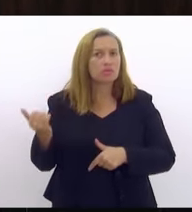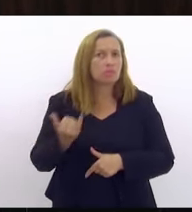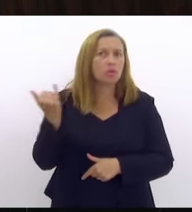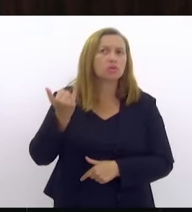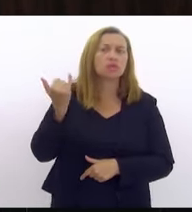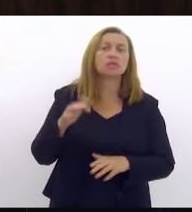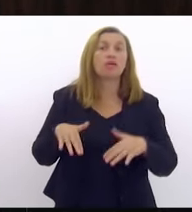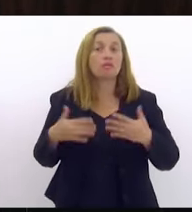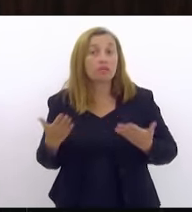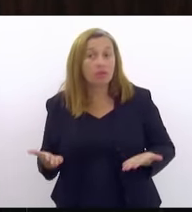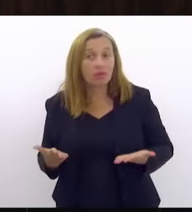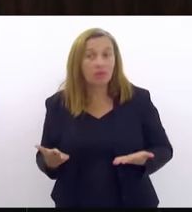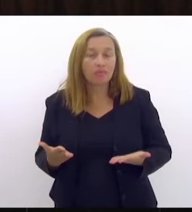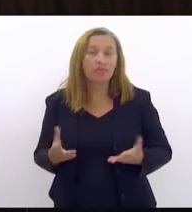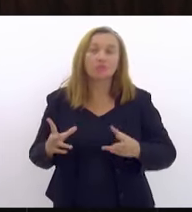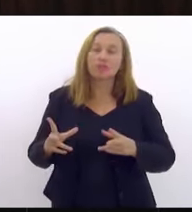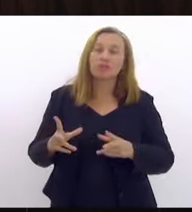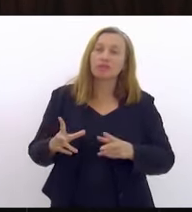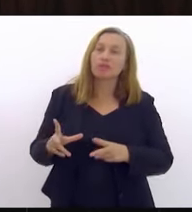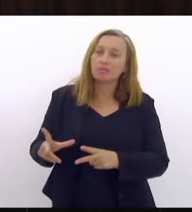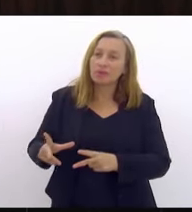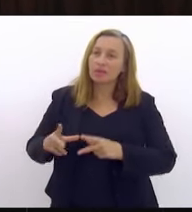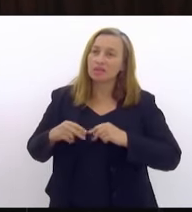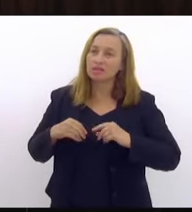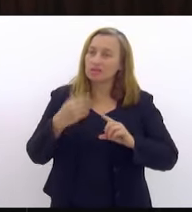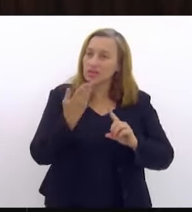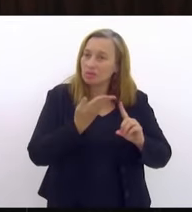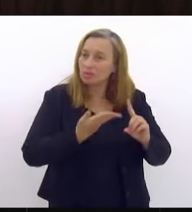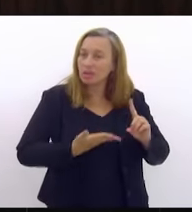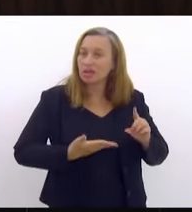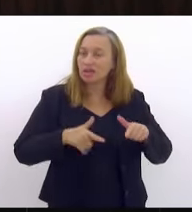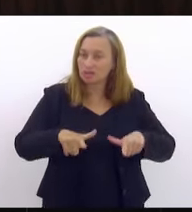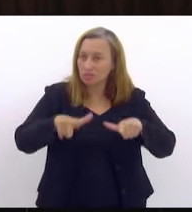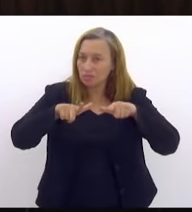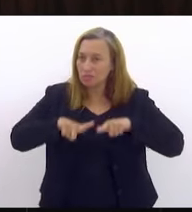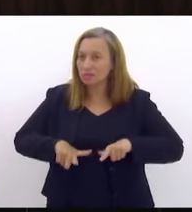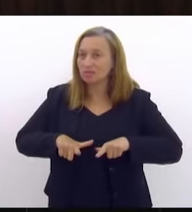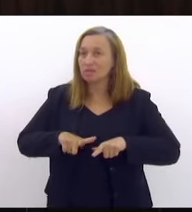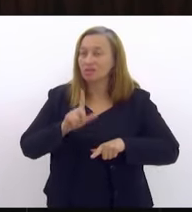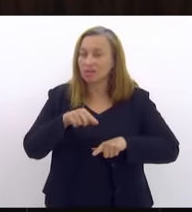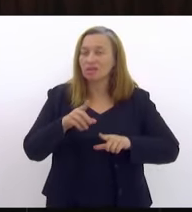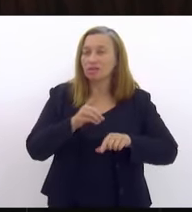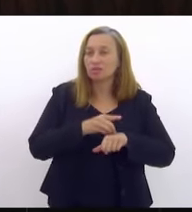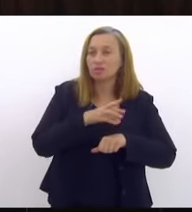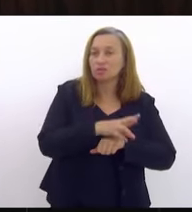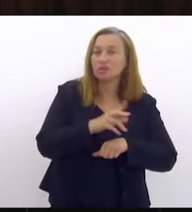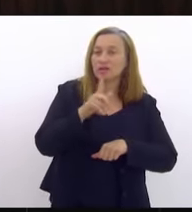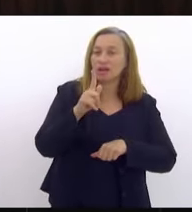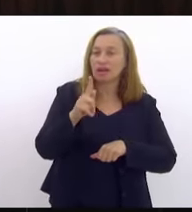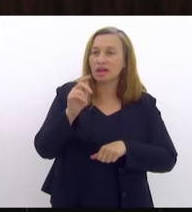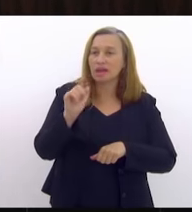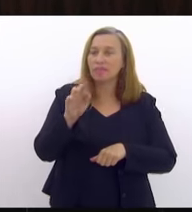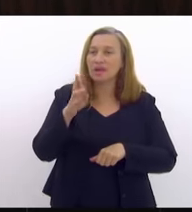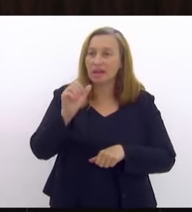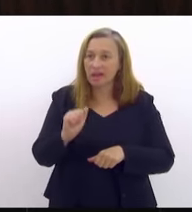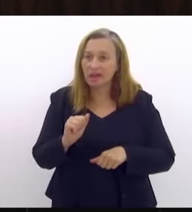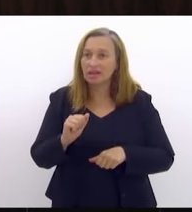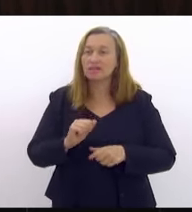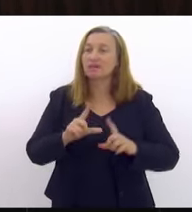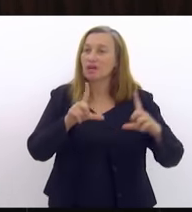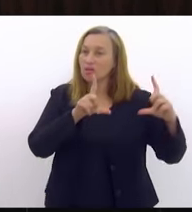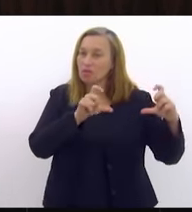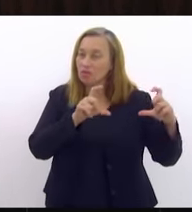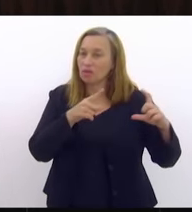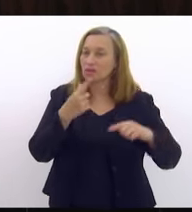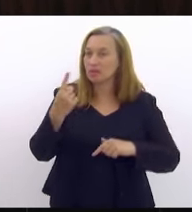Então, é merecida essa moção, doutora Gabriela. E logo após, aqui a gente entregar e fazer a foto,